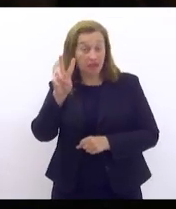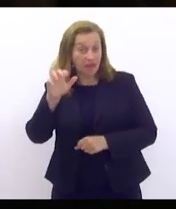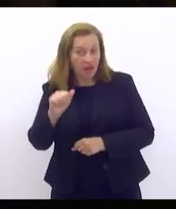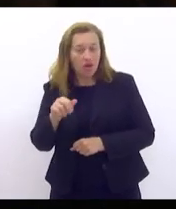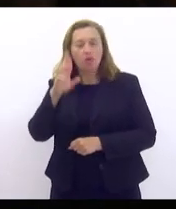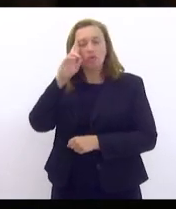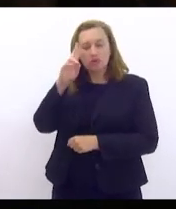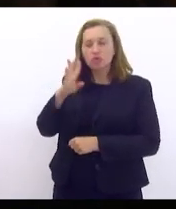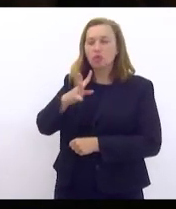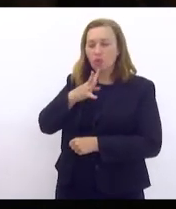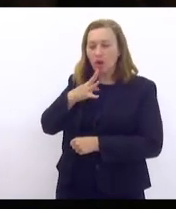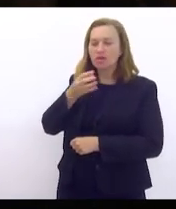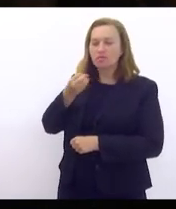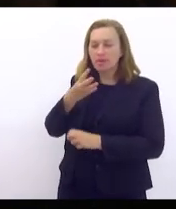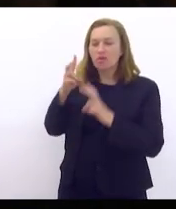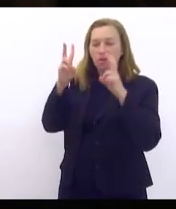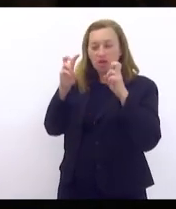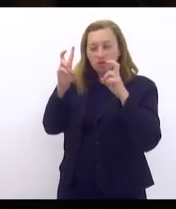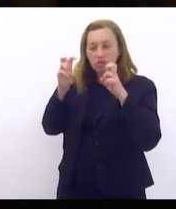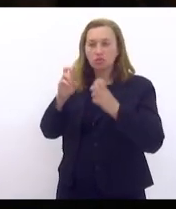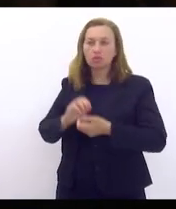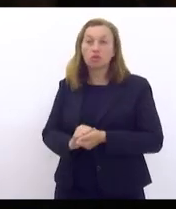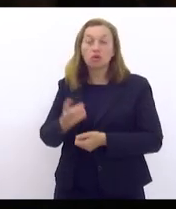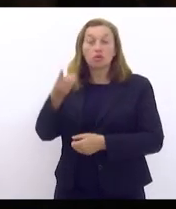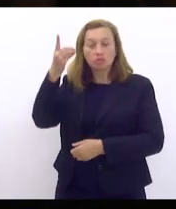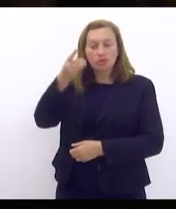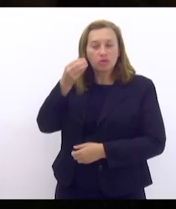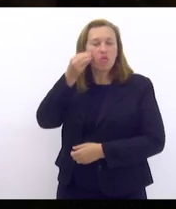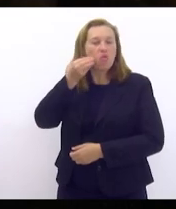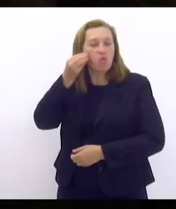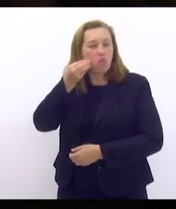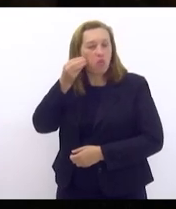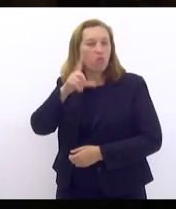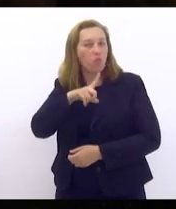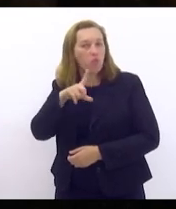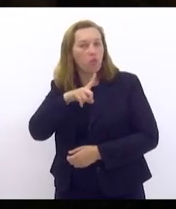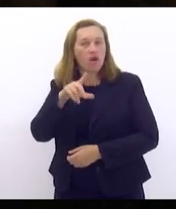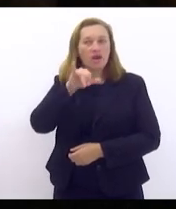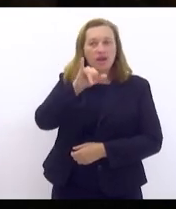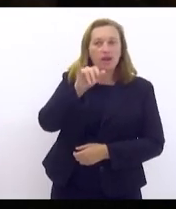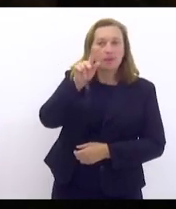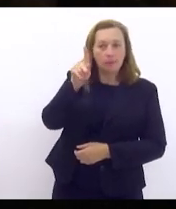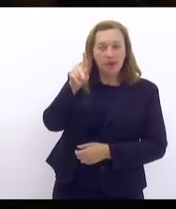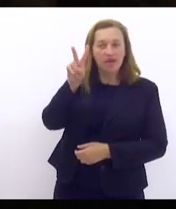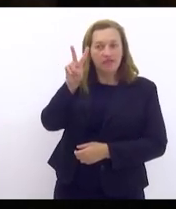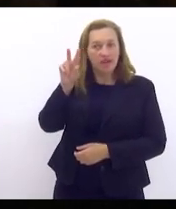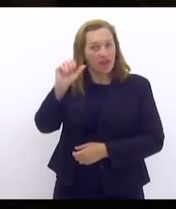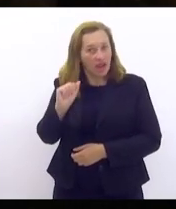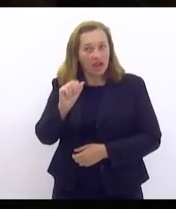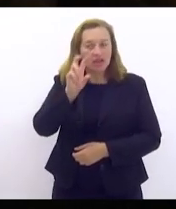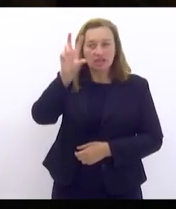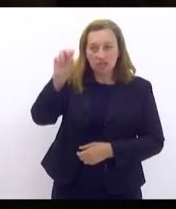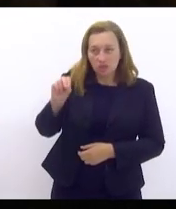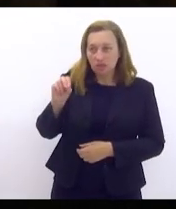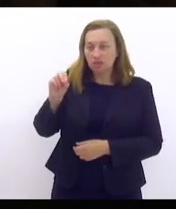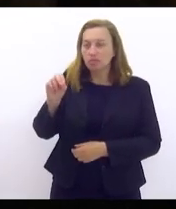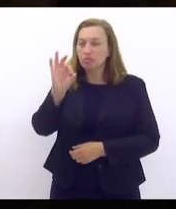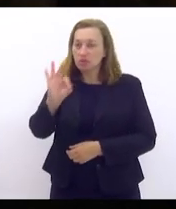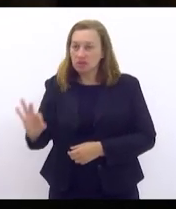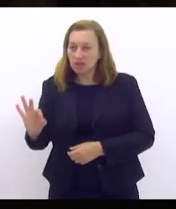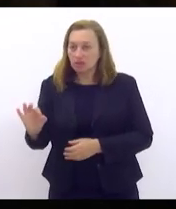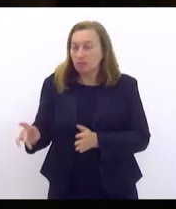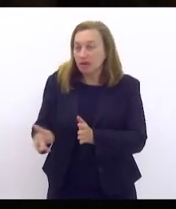bem vossa excelência como Deputado experiente que o IPVA 50% do estado